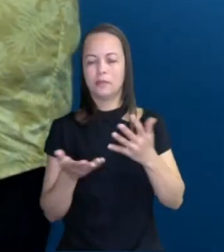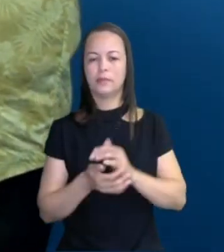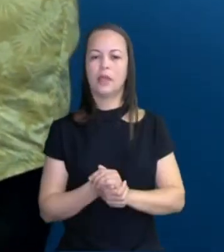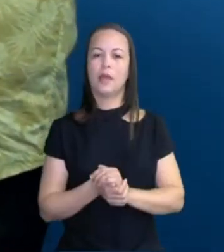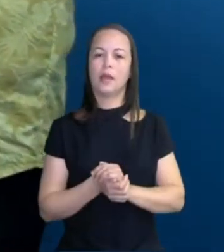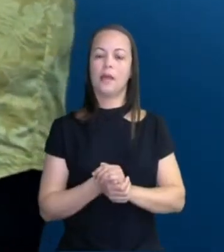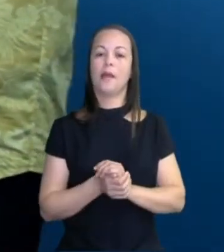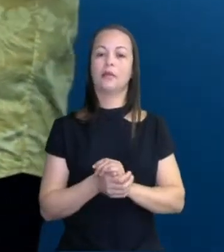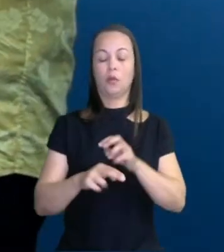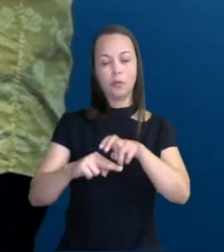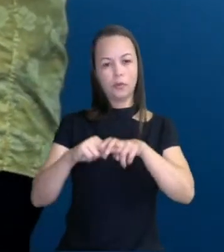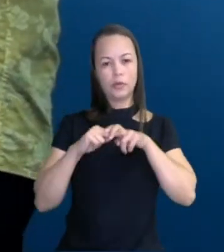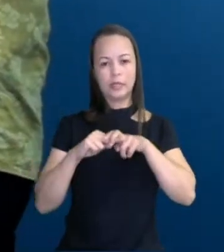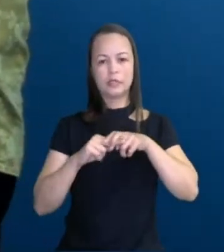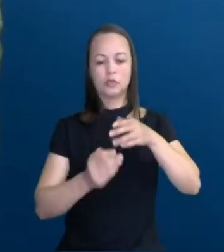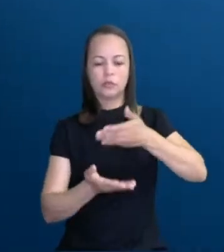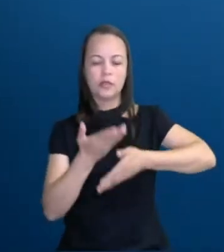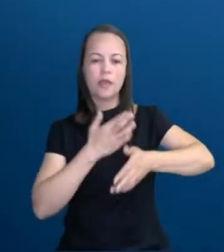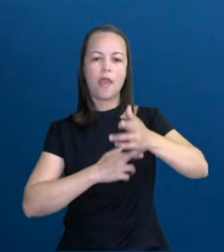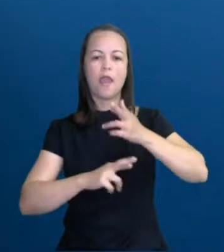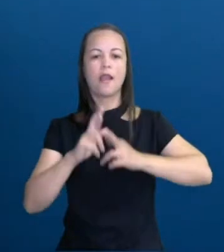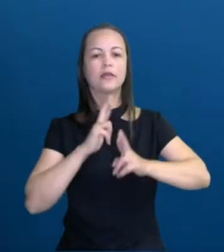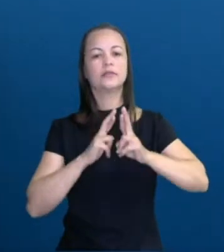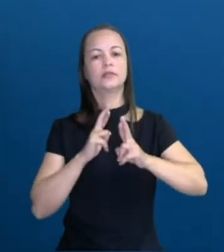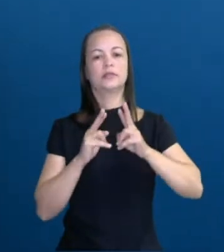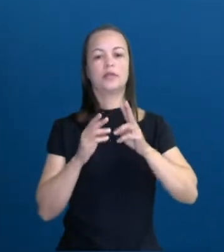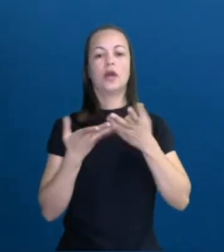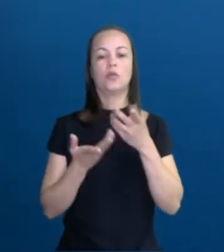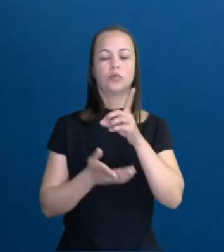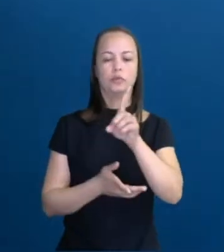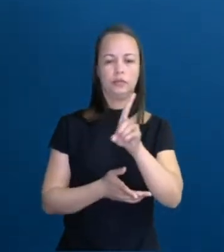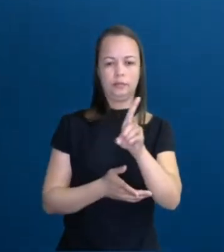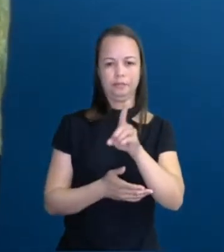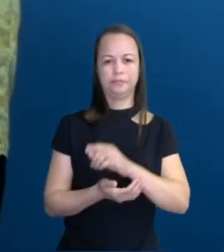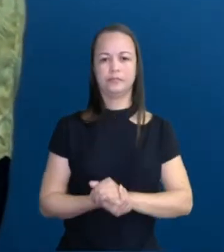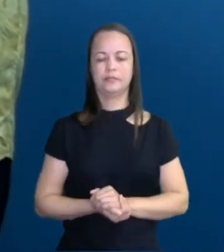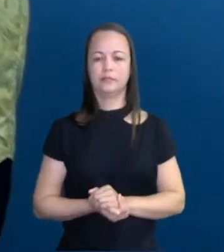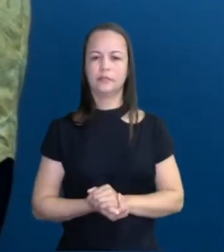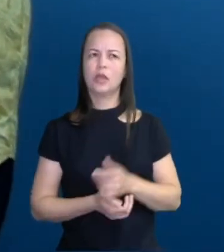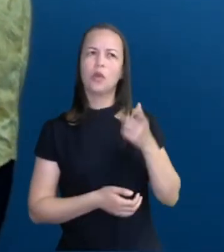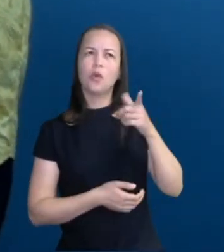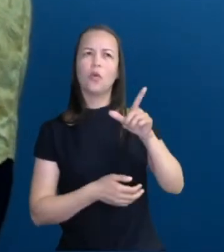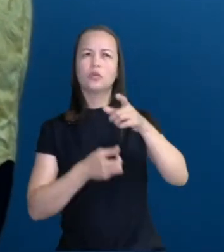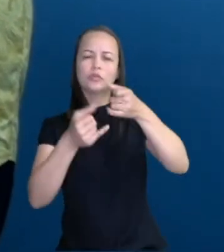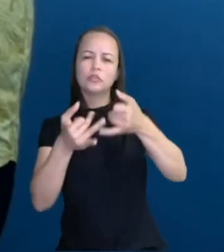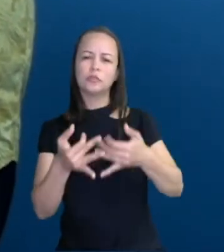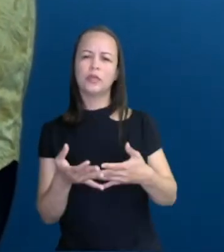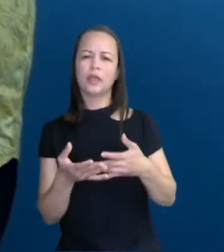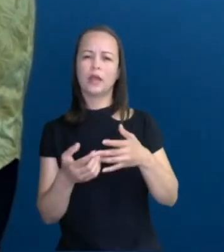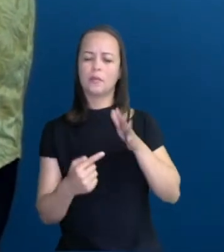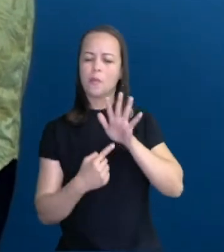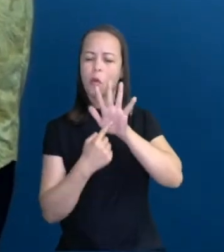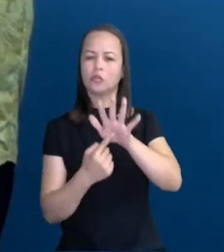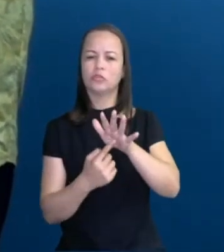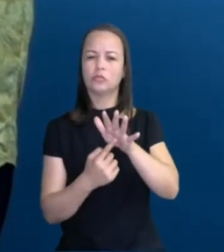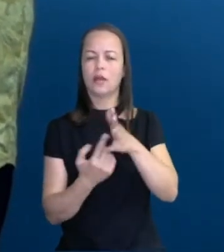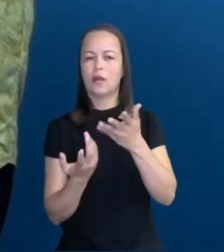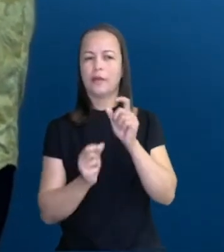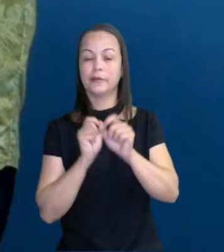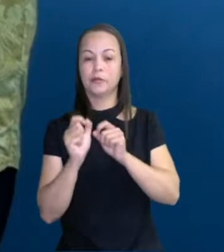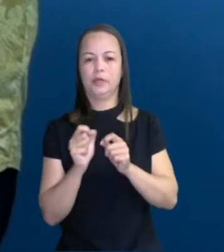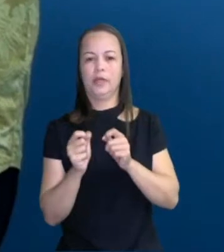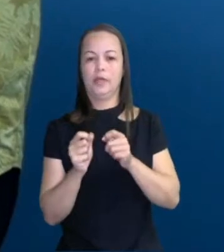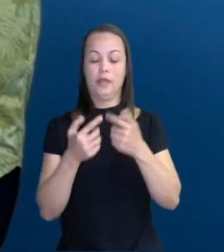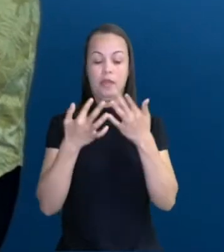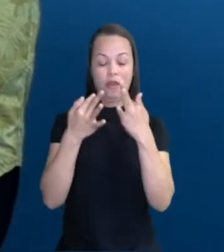diz que é uma relação direta. Outra coisa que eu posso mencionar para vocês. Como é que eu posso identificar que aquela